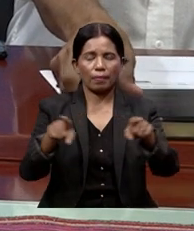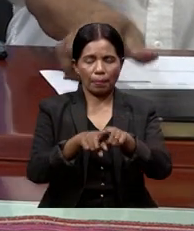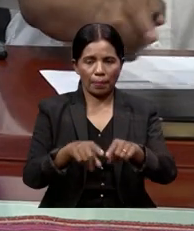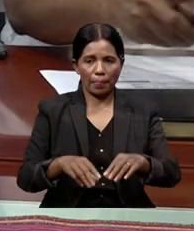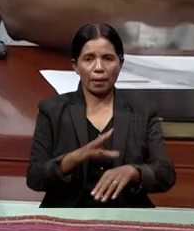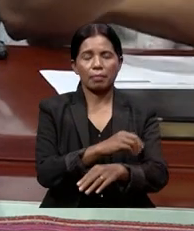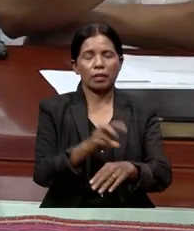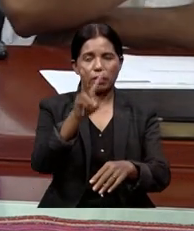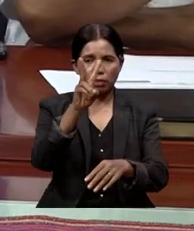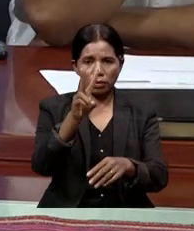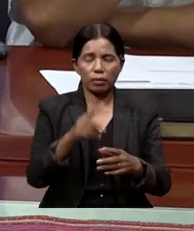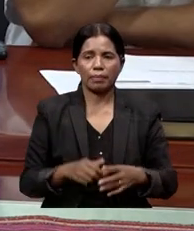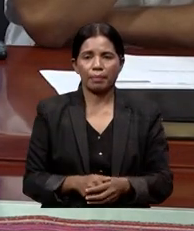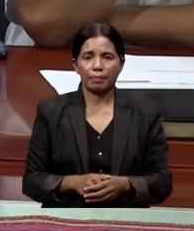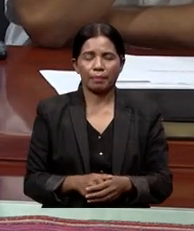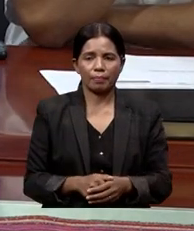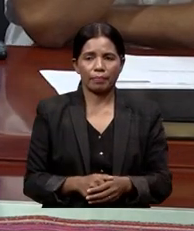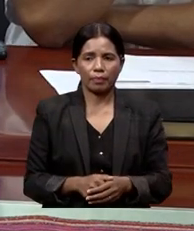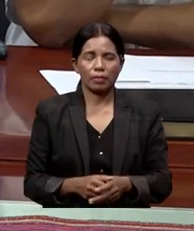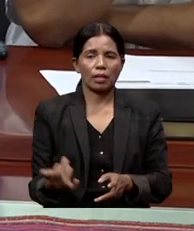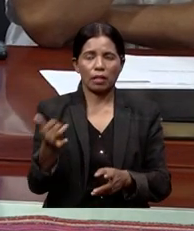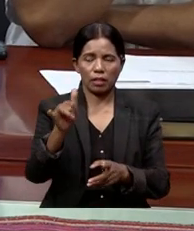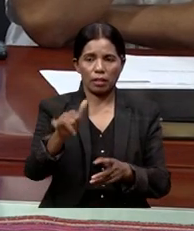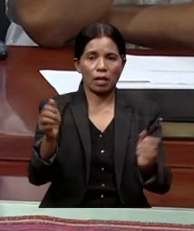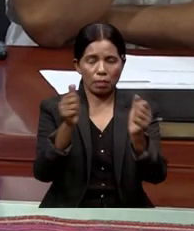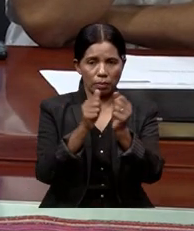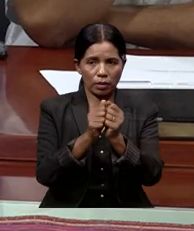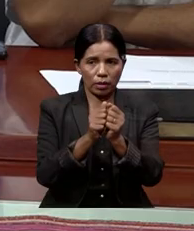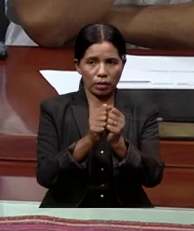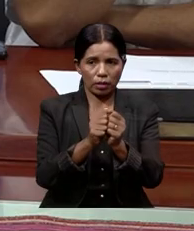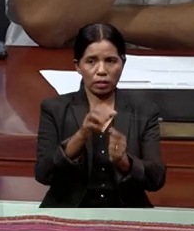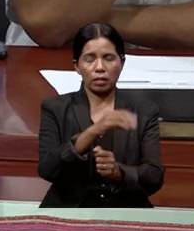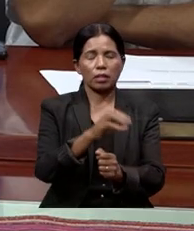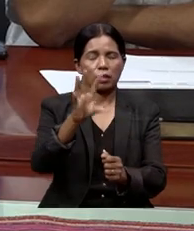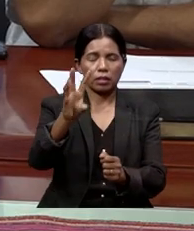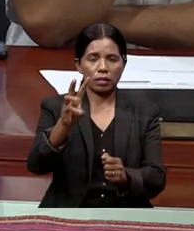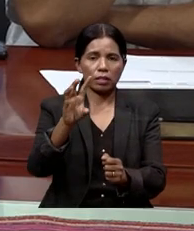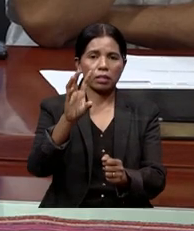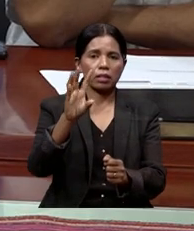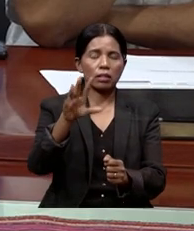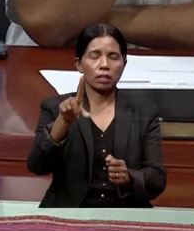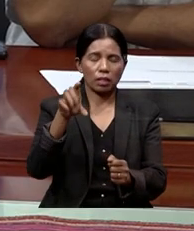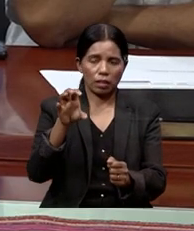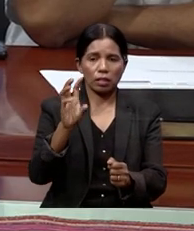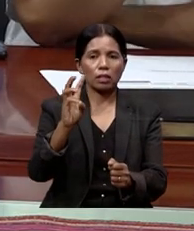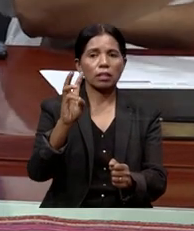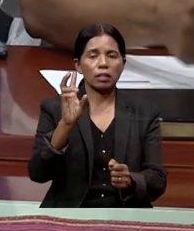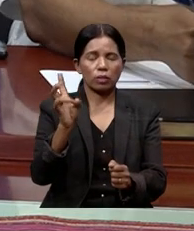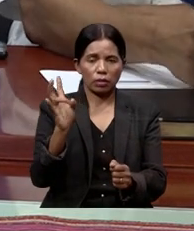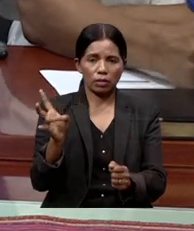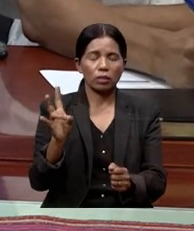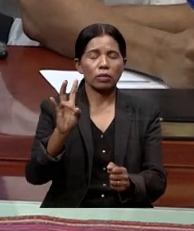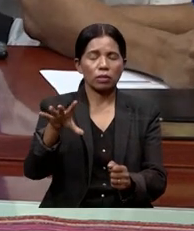fase segundo, ia sira hamutuk total 665 professores, né, composto